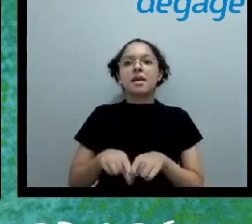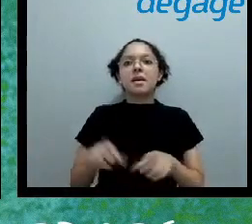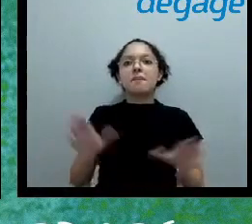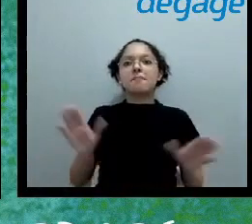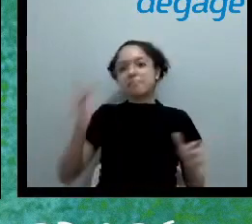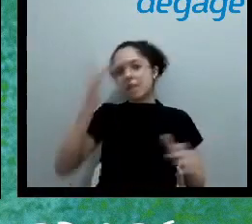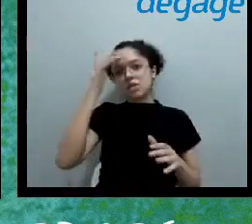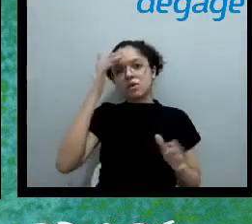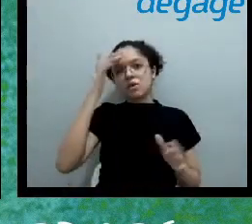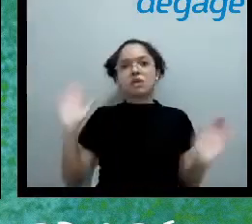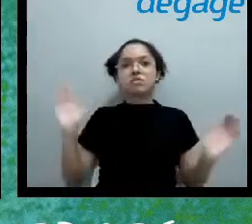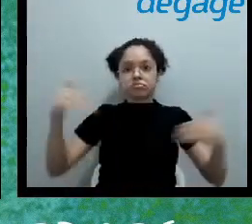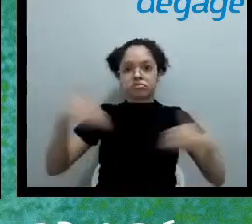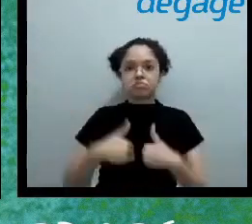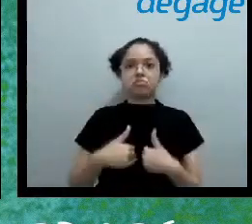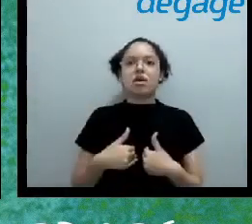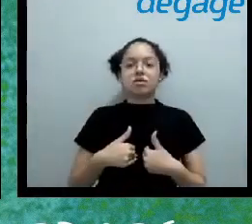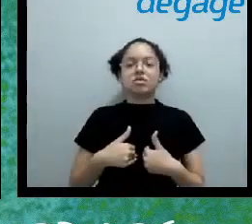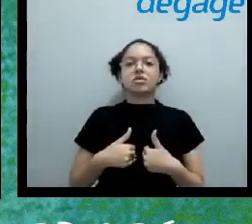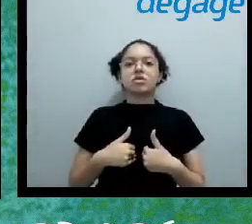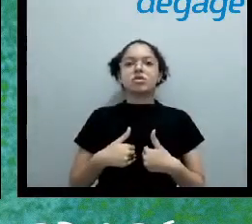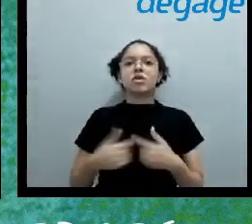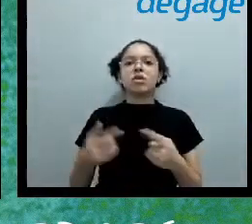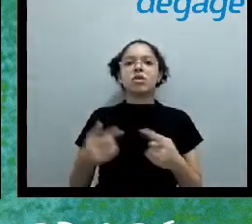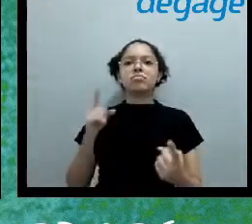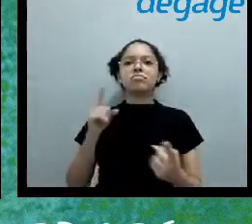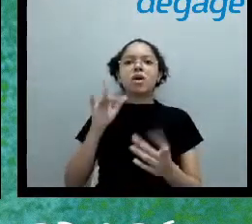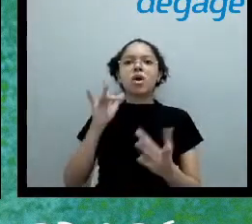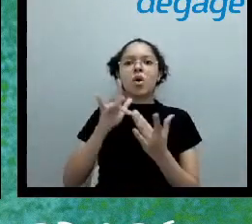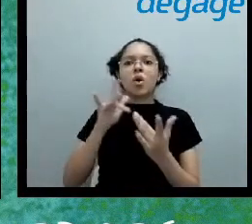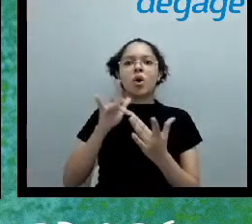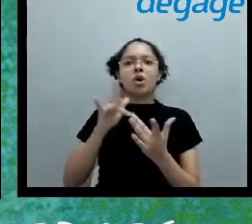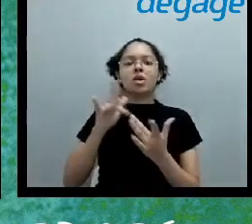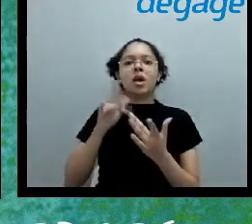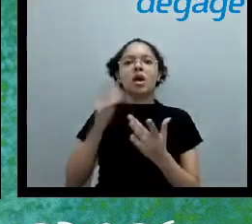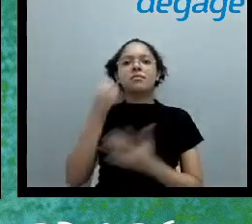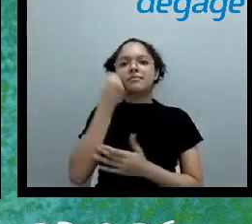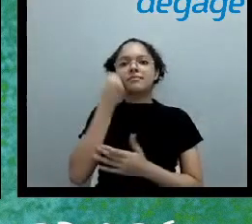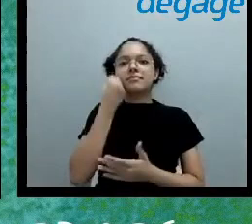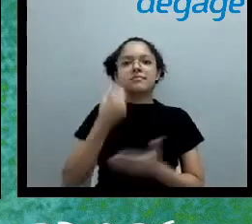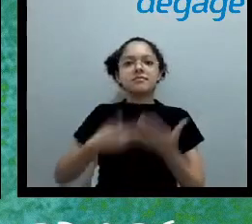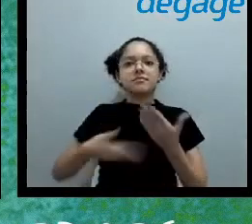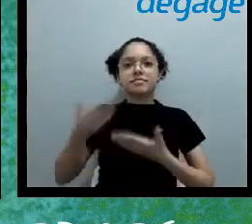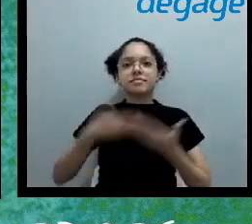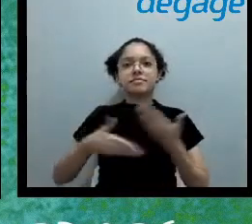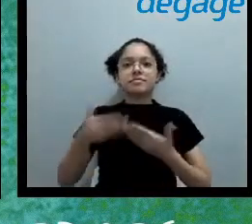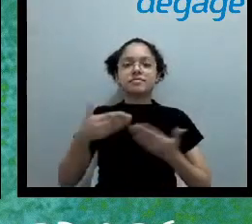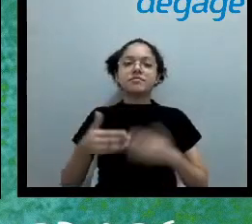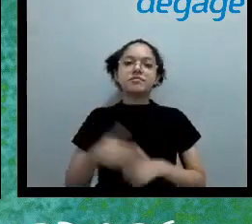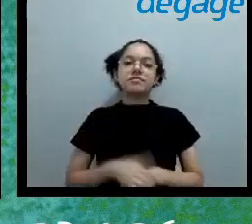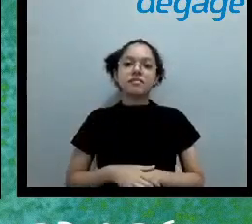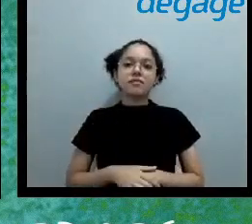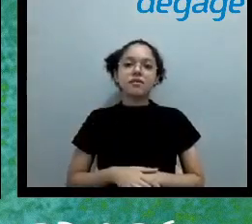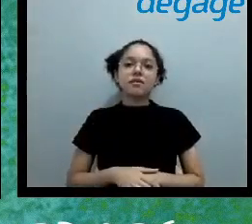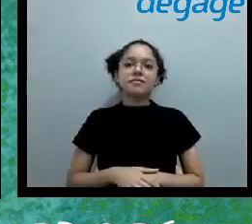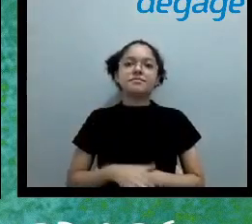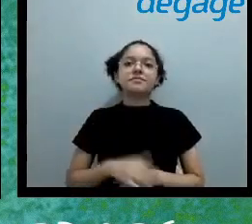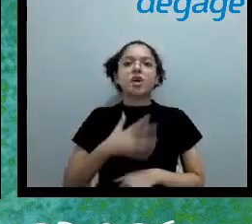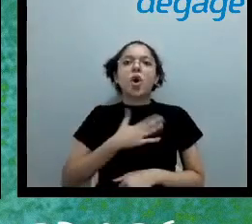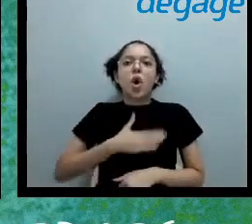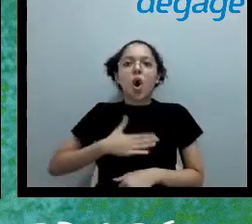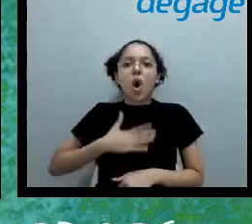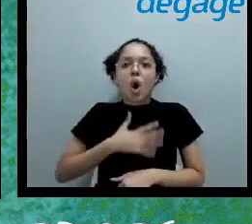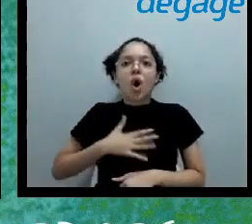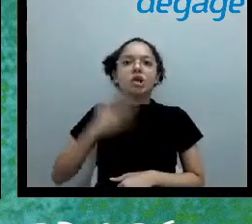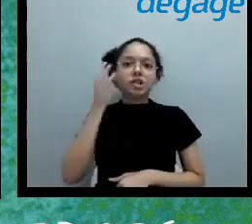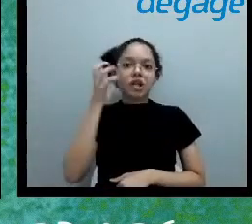alguns que têm alguma atenção, mas tem muitos que pegam a música e trazem pro,